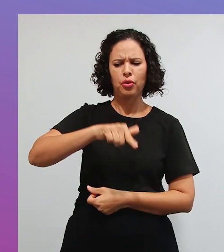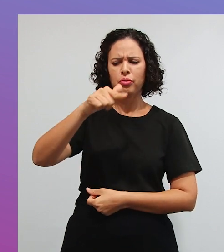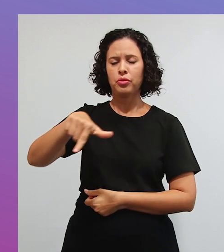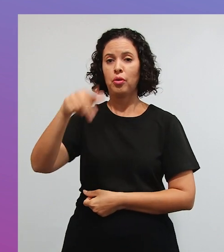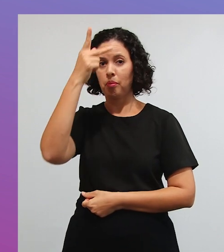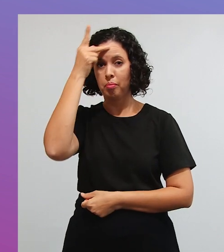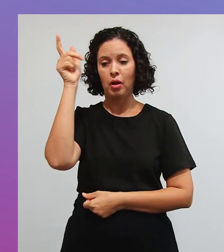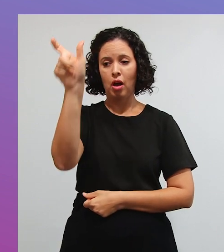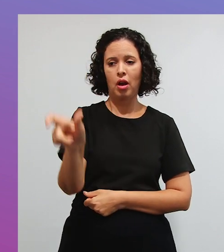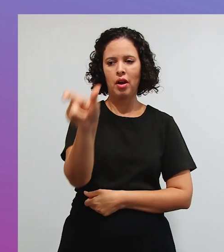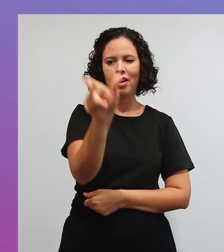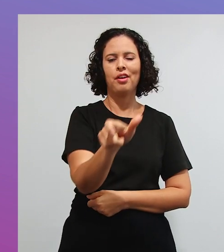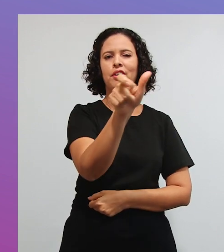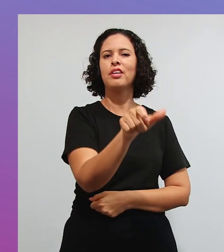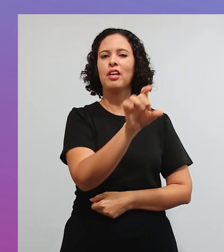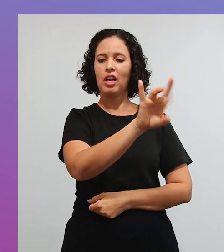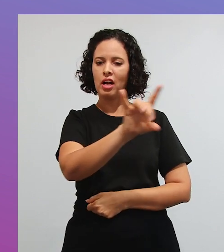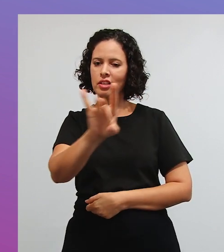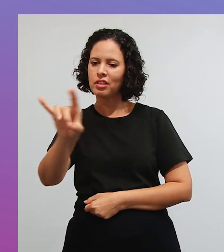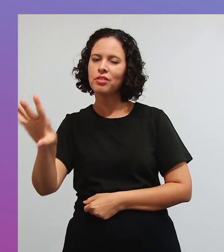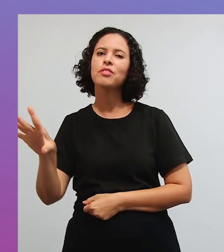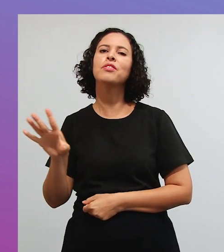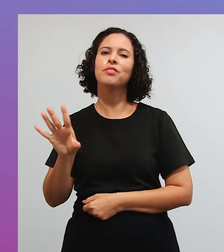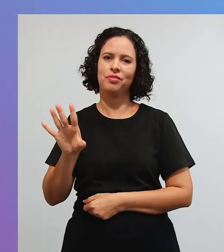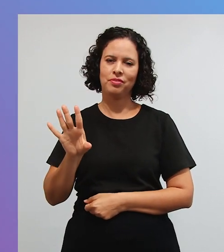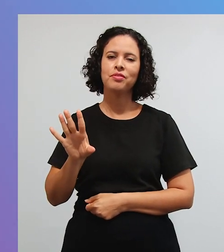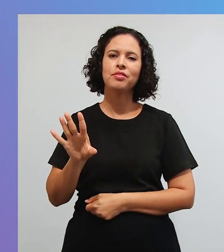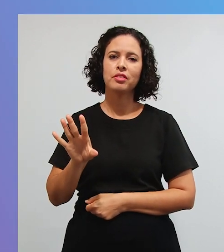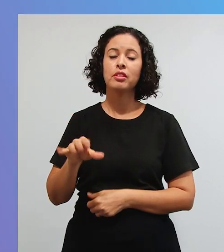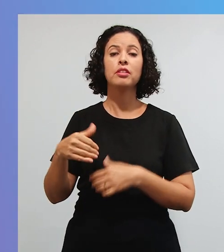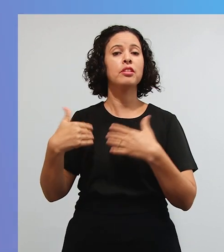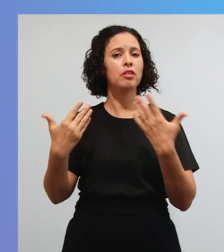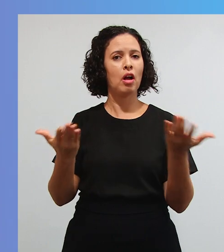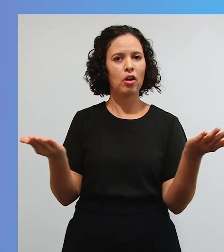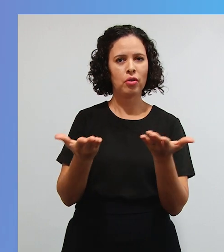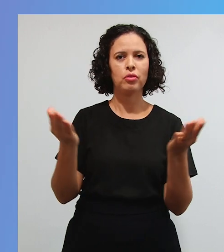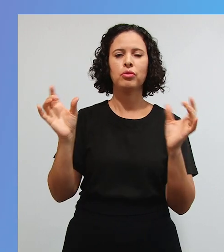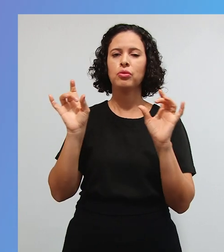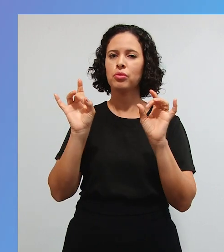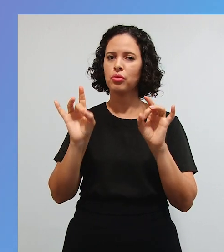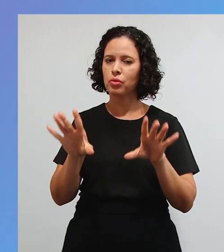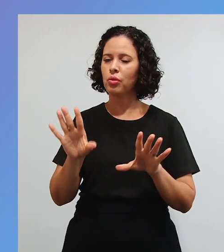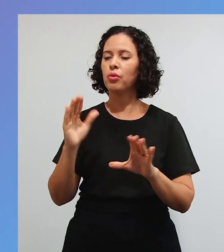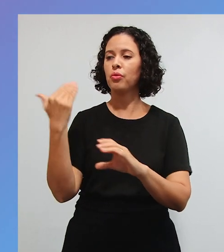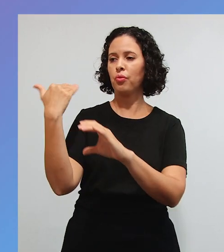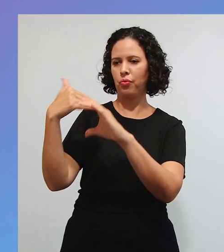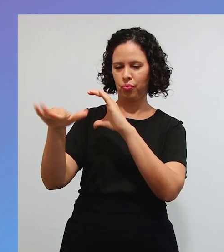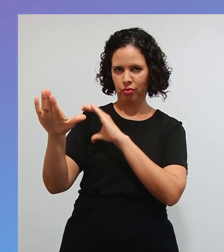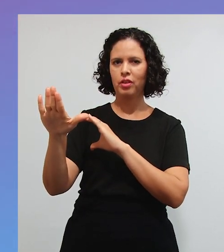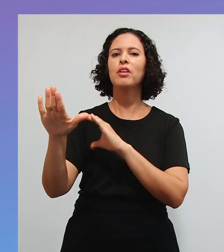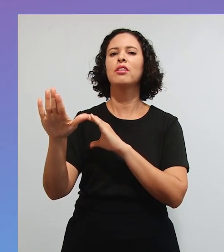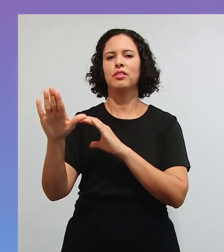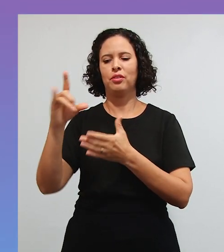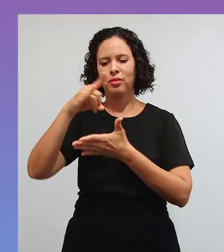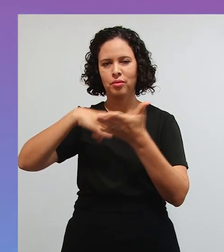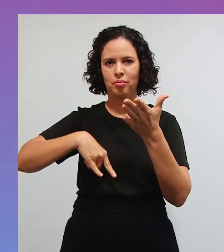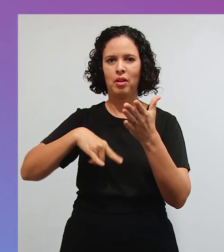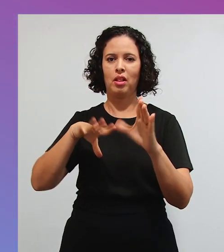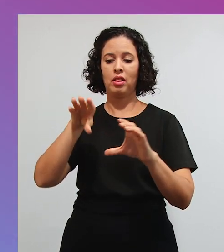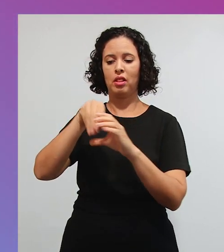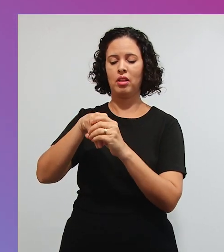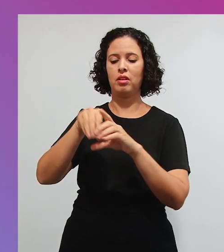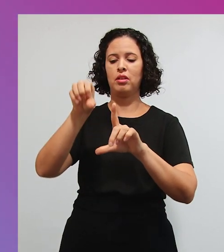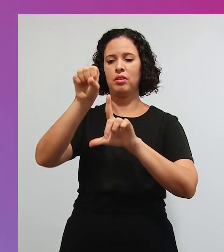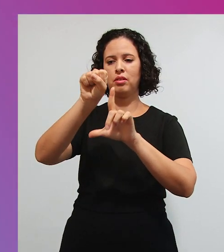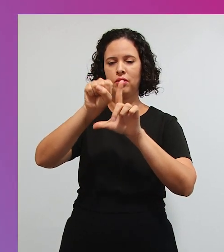com cada membro da família e/ou estudante. Pronto! Agora é só enviar a documentação via SUAP.